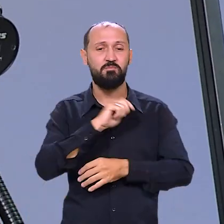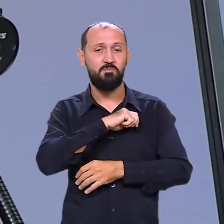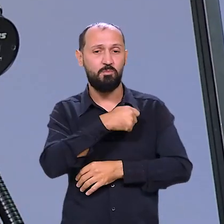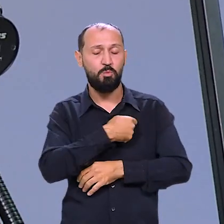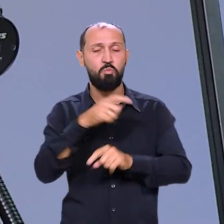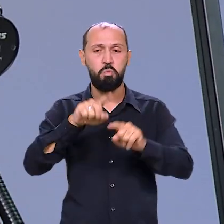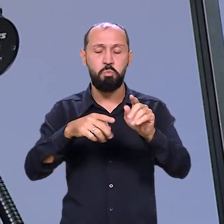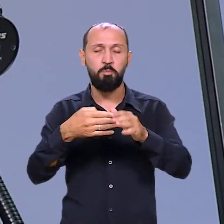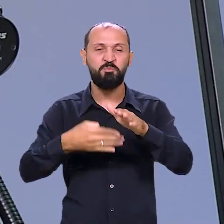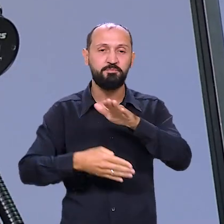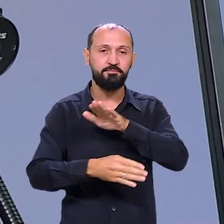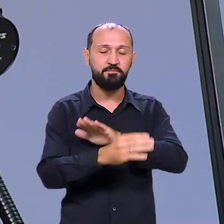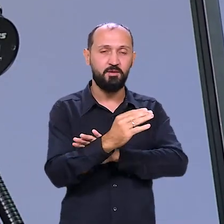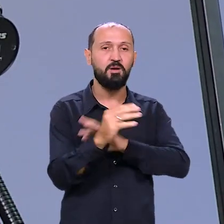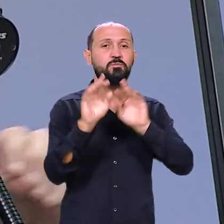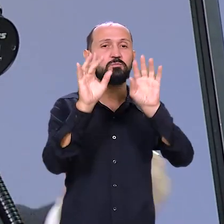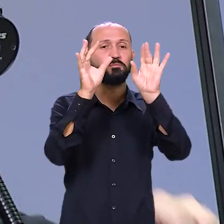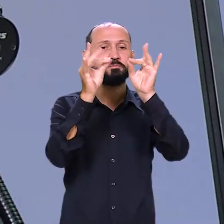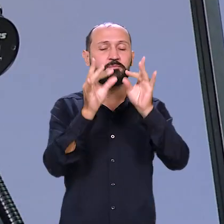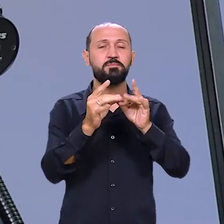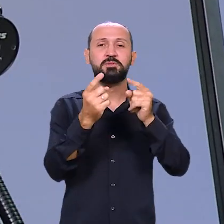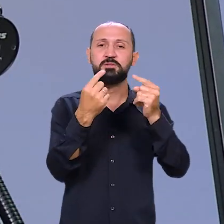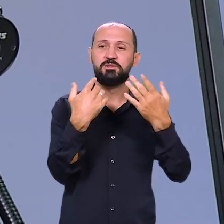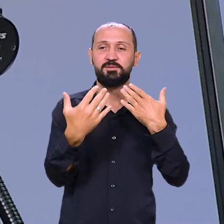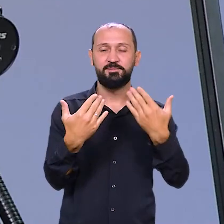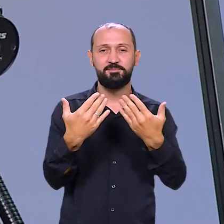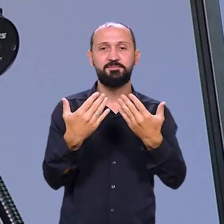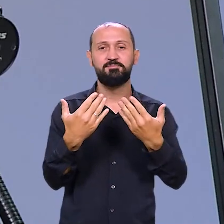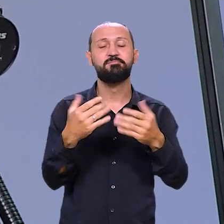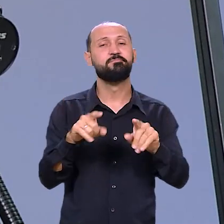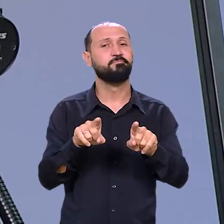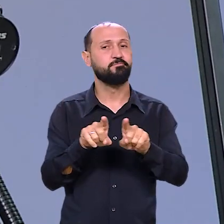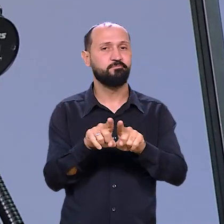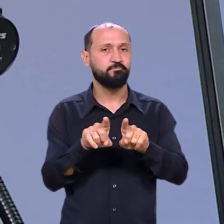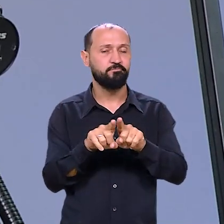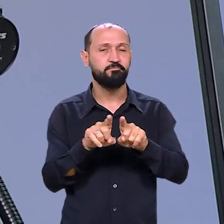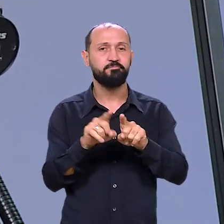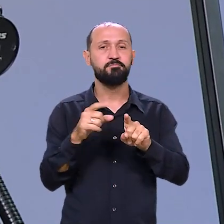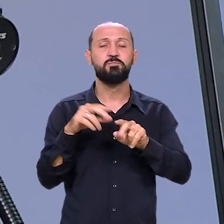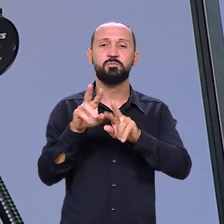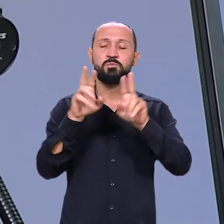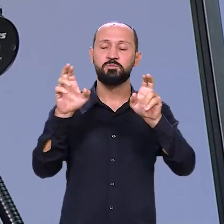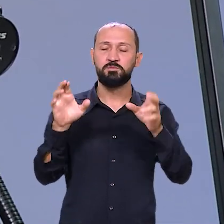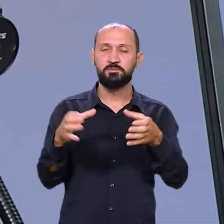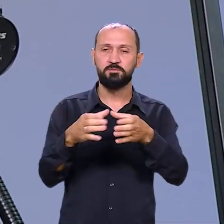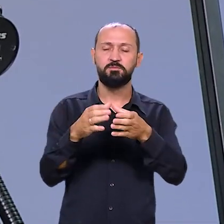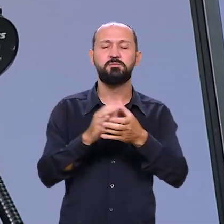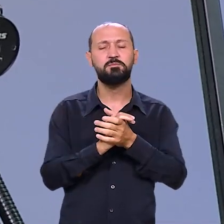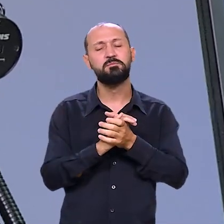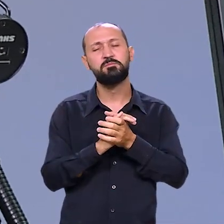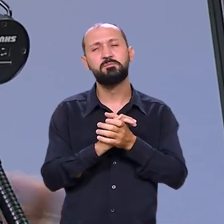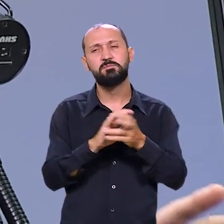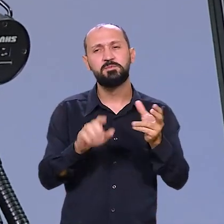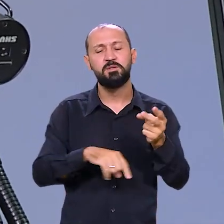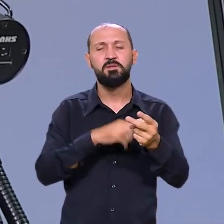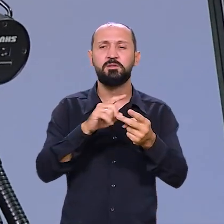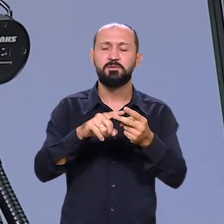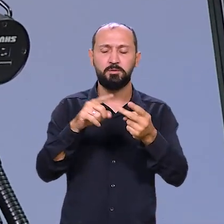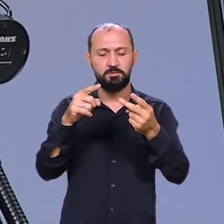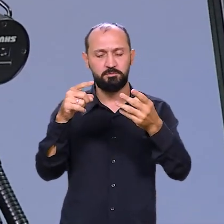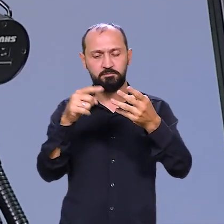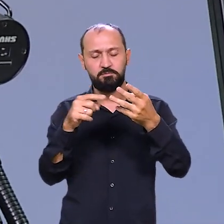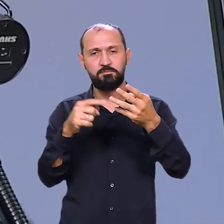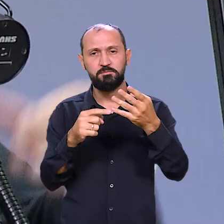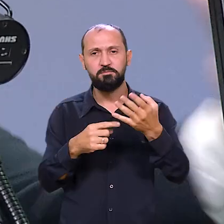a entrada do produto é um ponto que nós temos discutido também na frente parlamentar. E aí você vai por